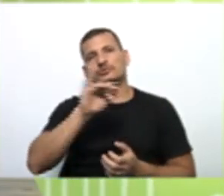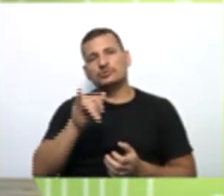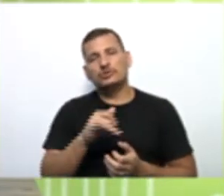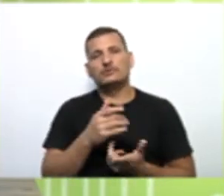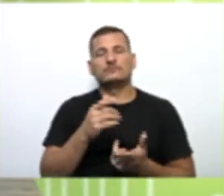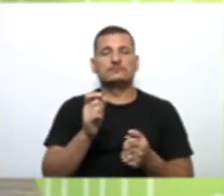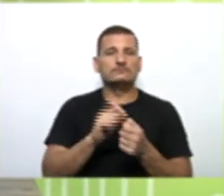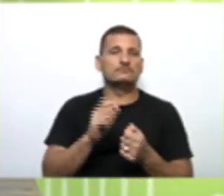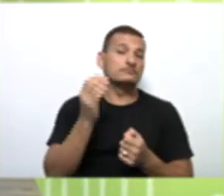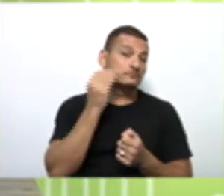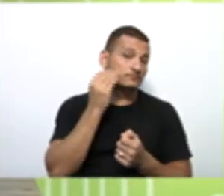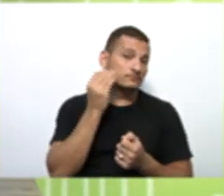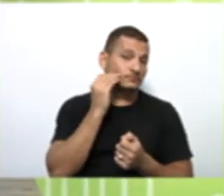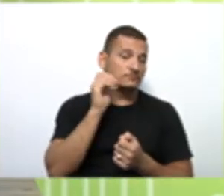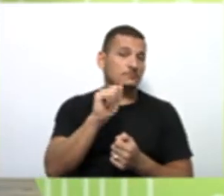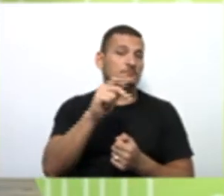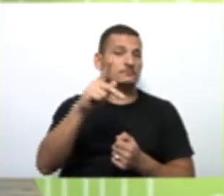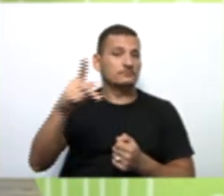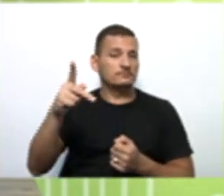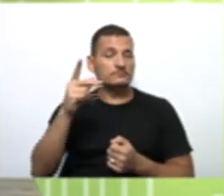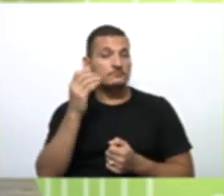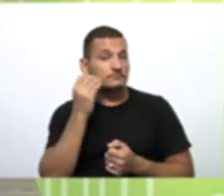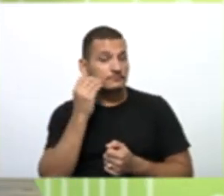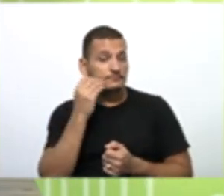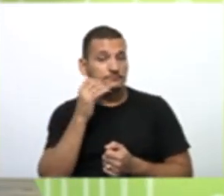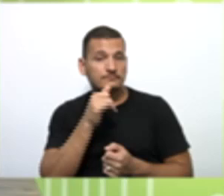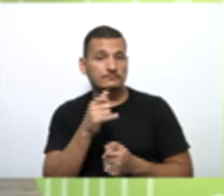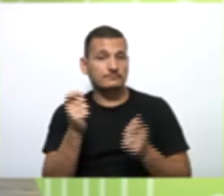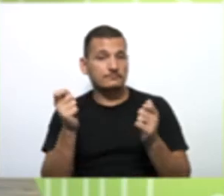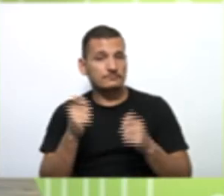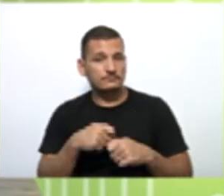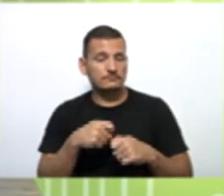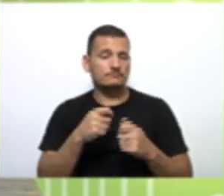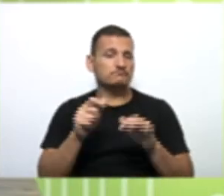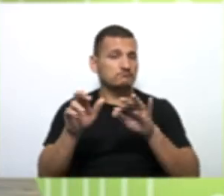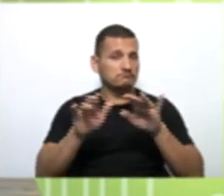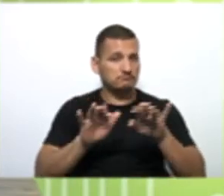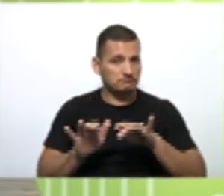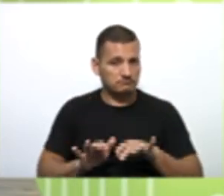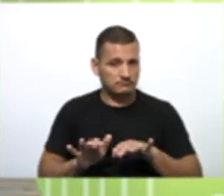aplicativo Y para verificar se é possível desenvolver